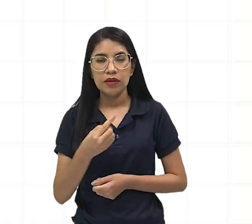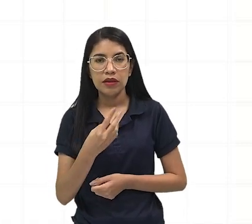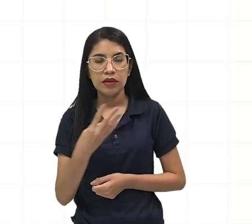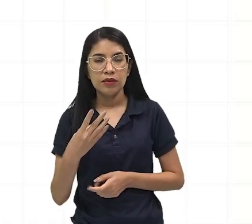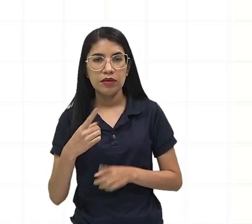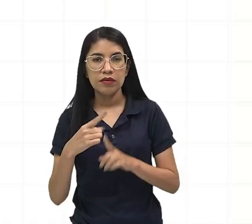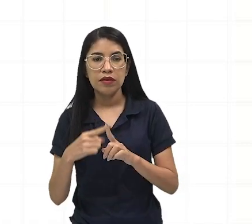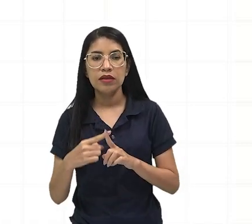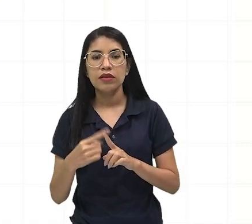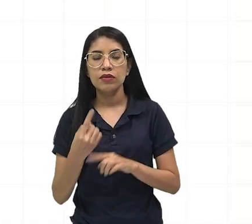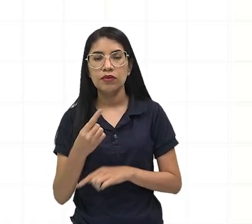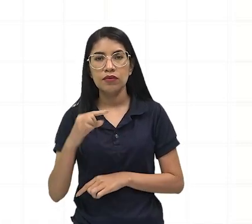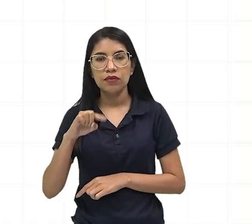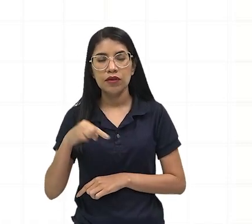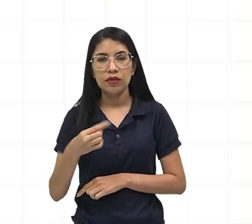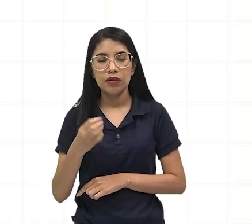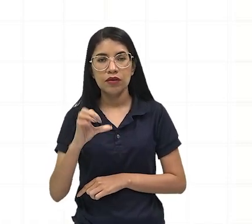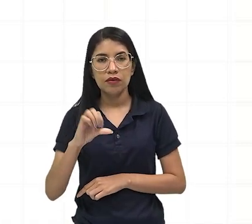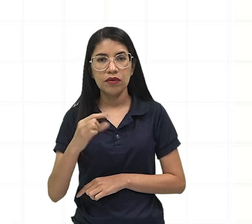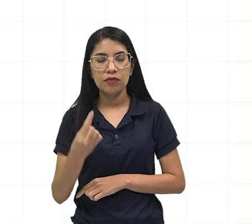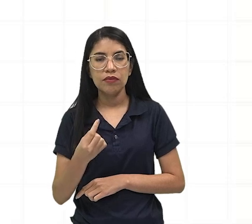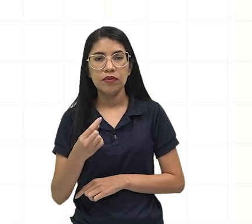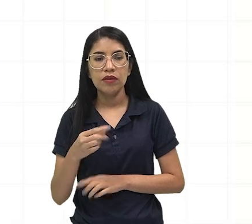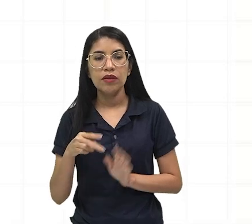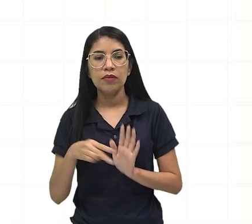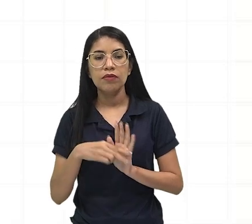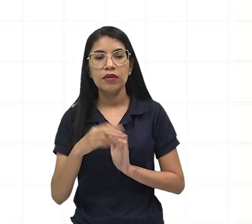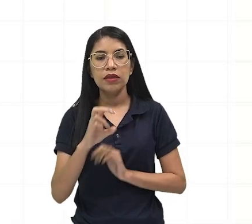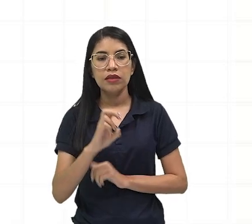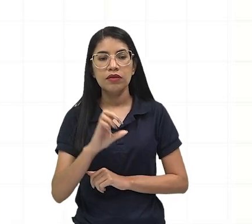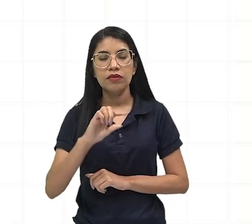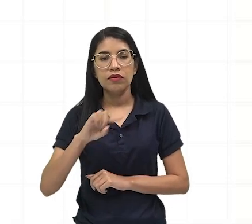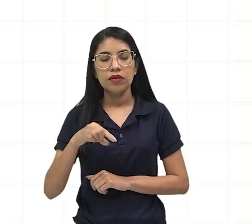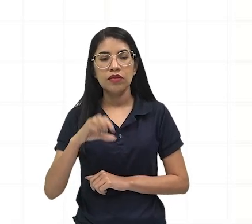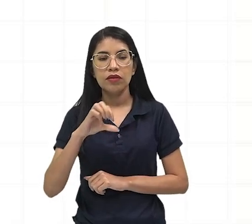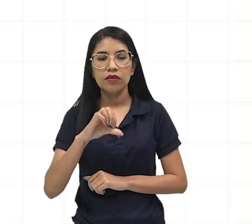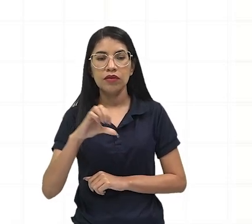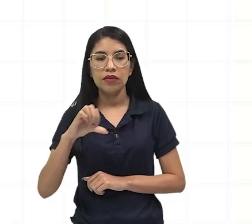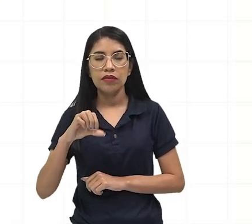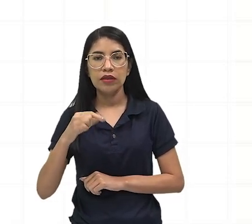3,14 vezes 1,91, 5,99.